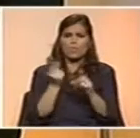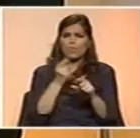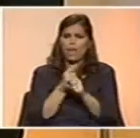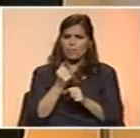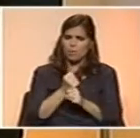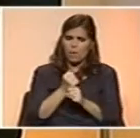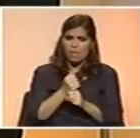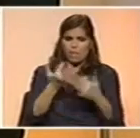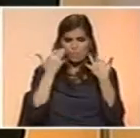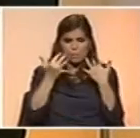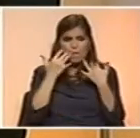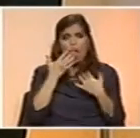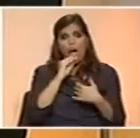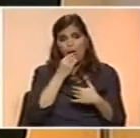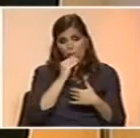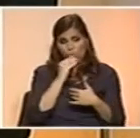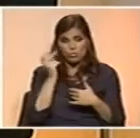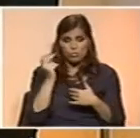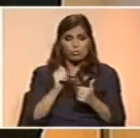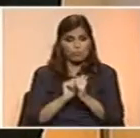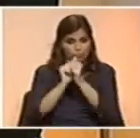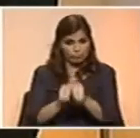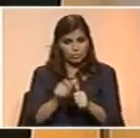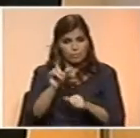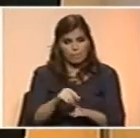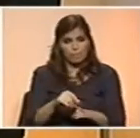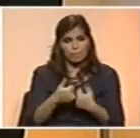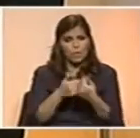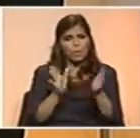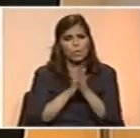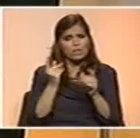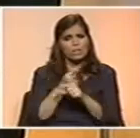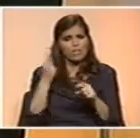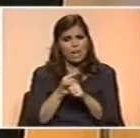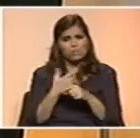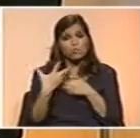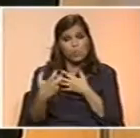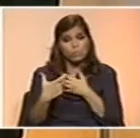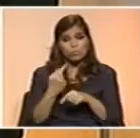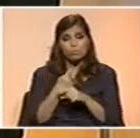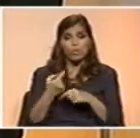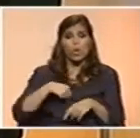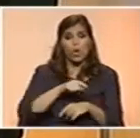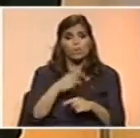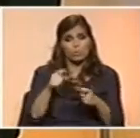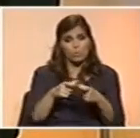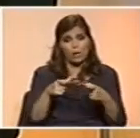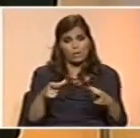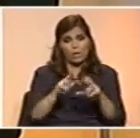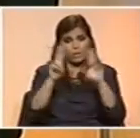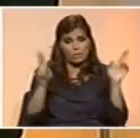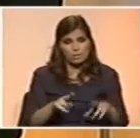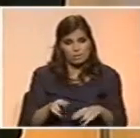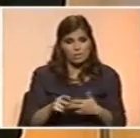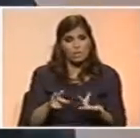Tem informação também para os estudantes Erasmus que acompanham, não? Exatamente, de todas as atividades, os descontos, porque nós funcionamos com o cartão internacional da